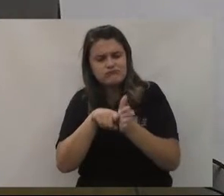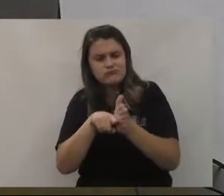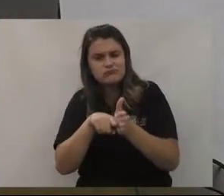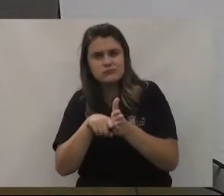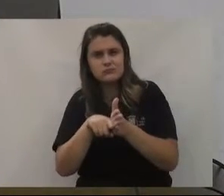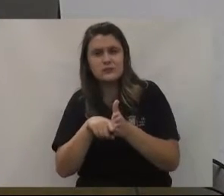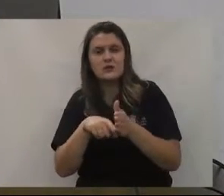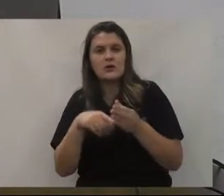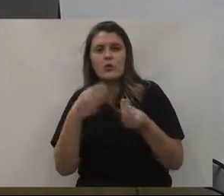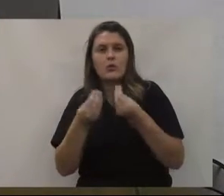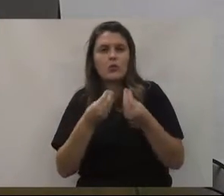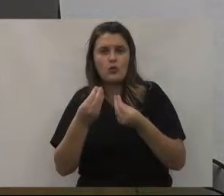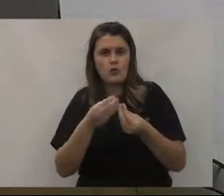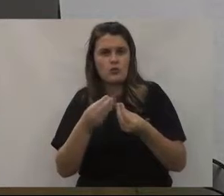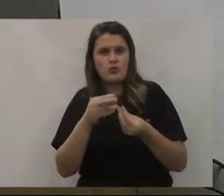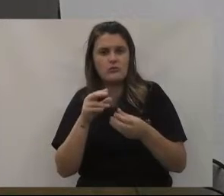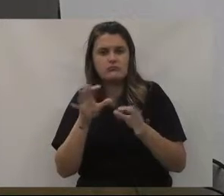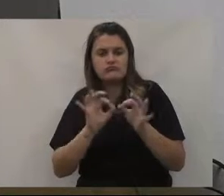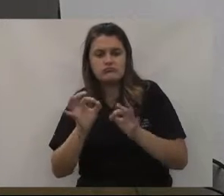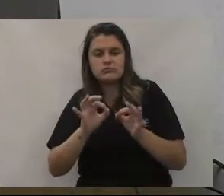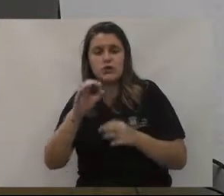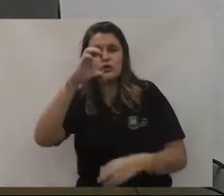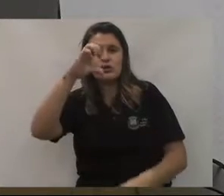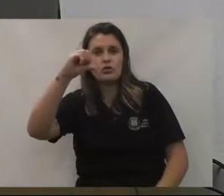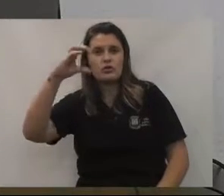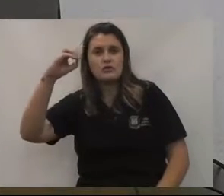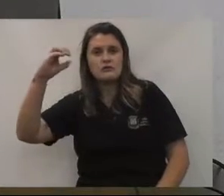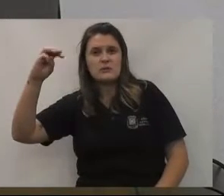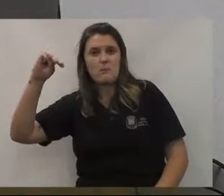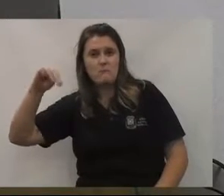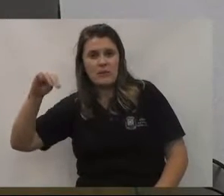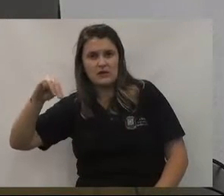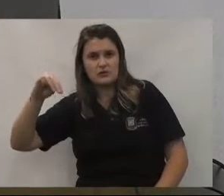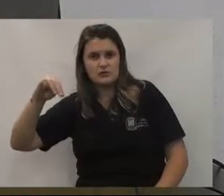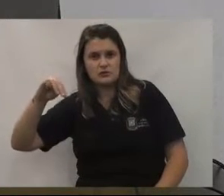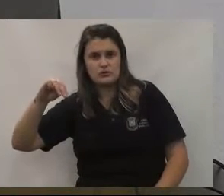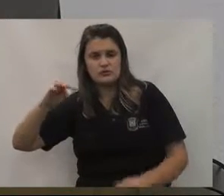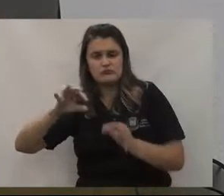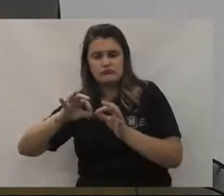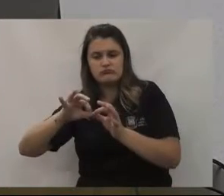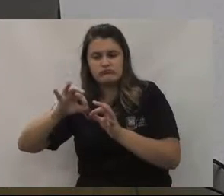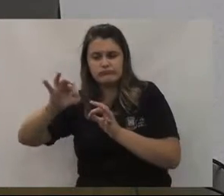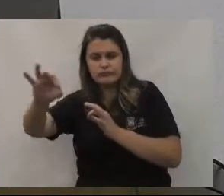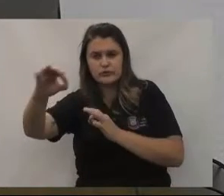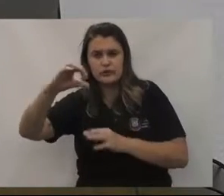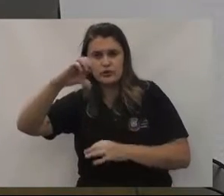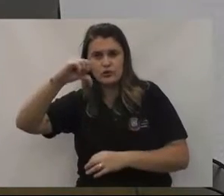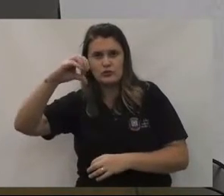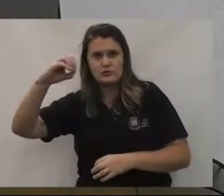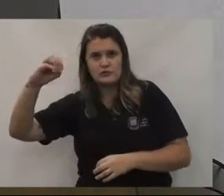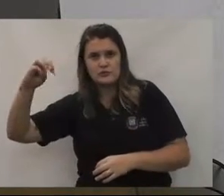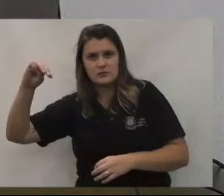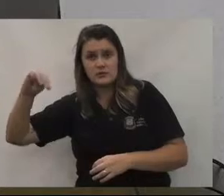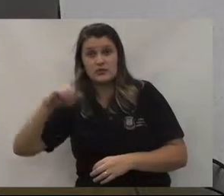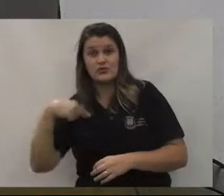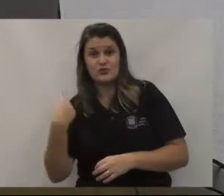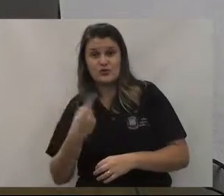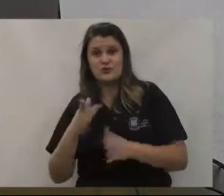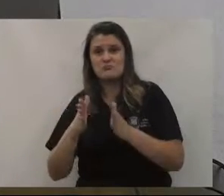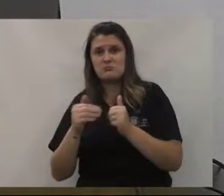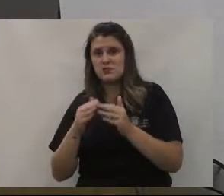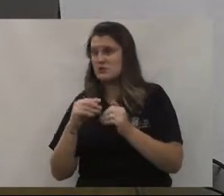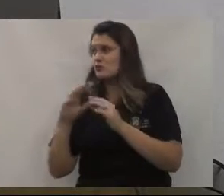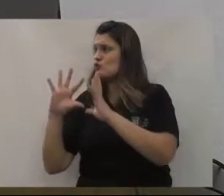canal, que será de 900 metros, se for feito, 900 metros. Nós estamos pedindo a colaboração